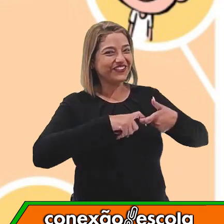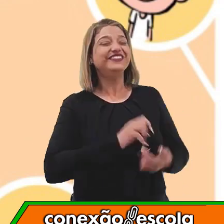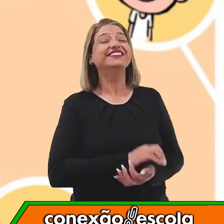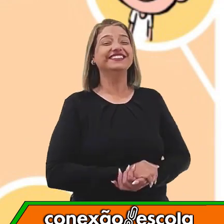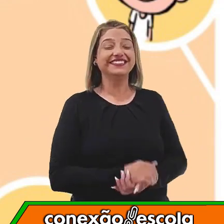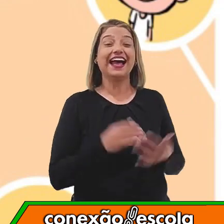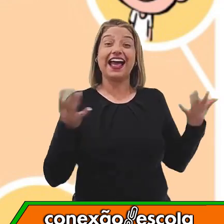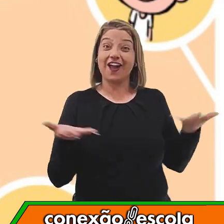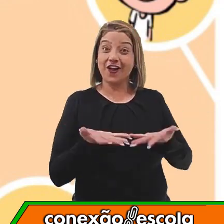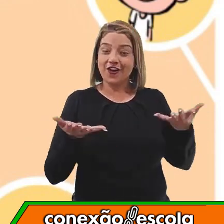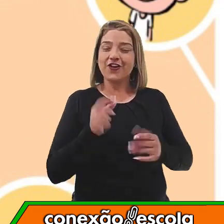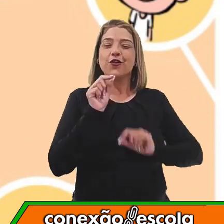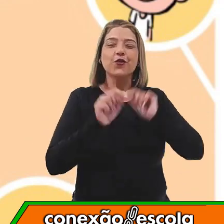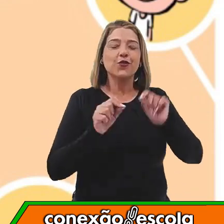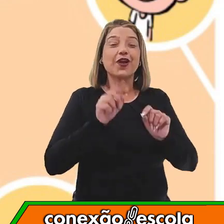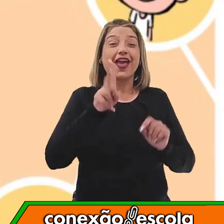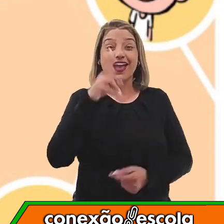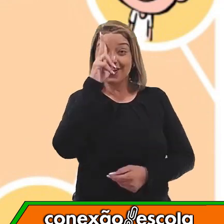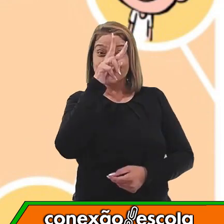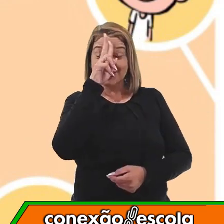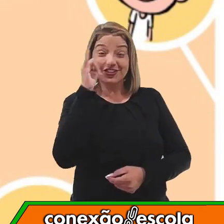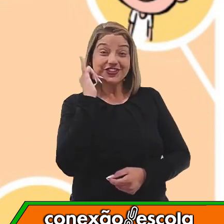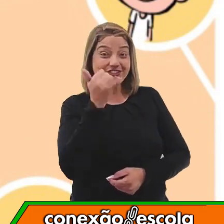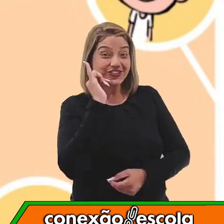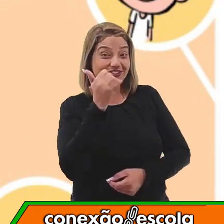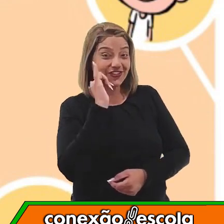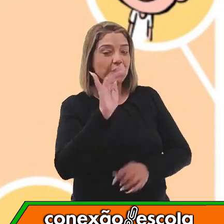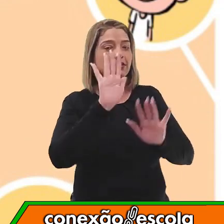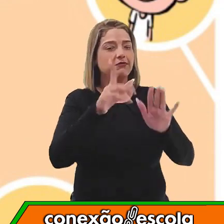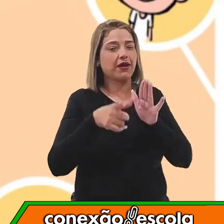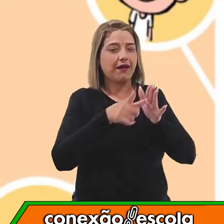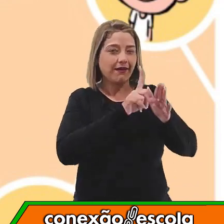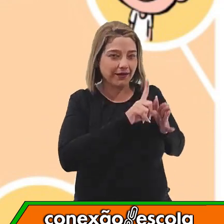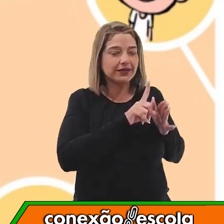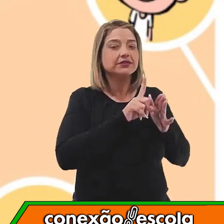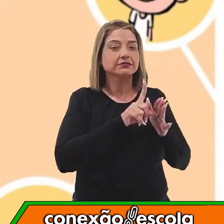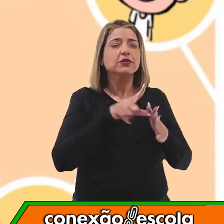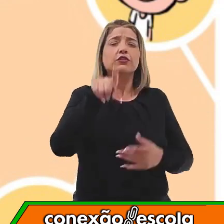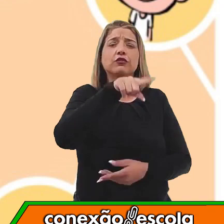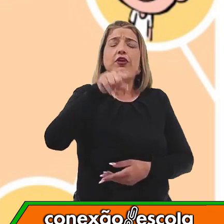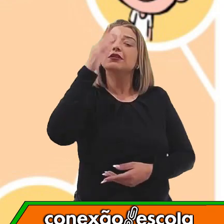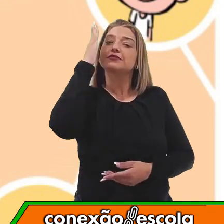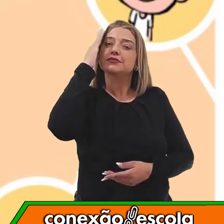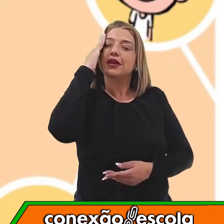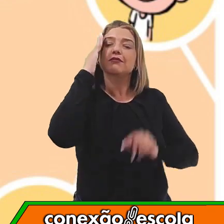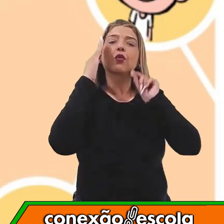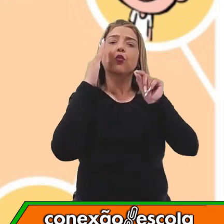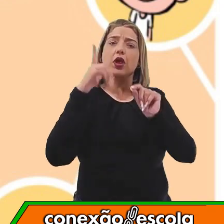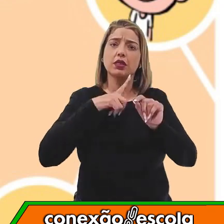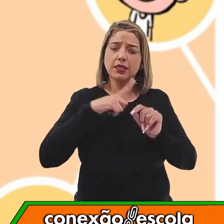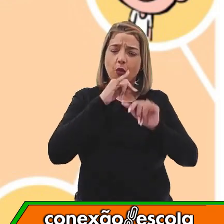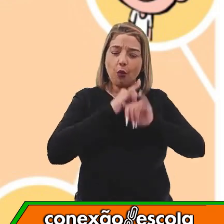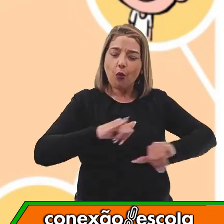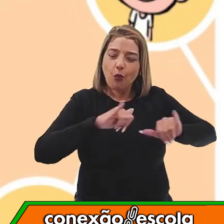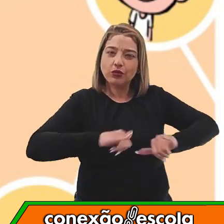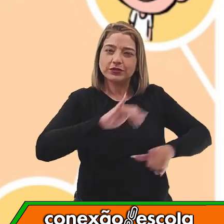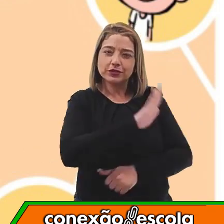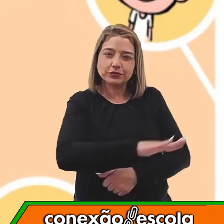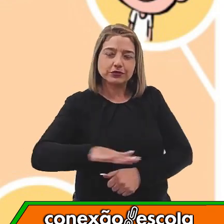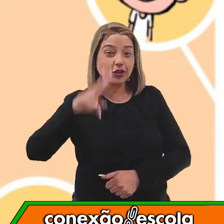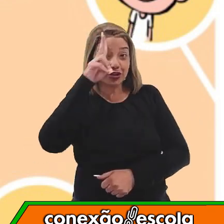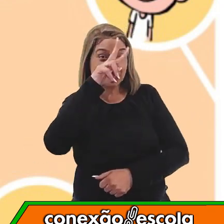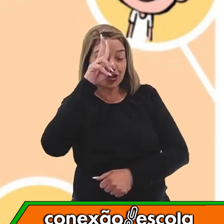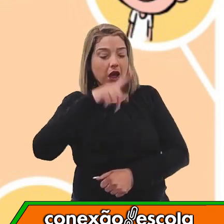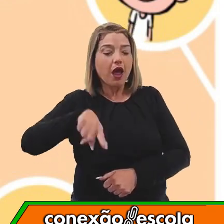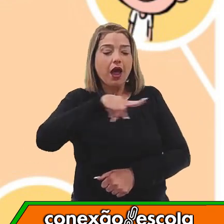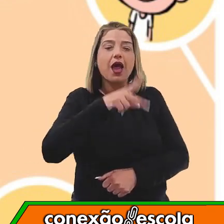Voltamos! E agora chegou a hora da história. Mas antes, você sabia que ao ouvir histórias, as crianças